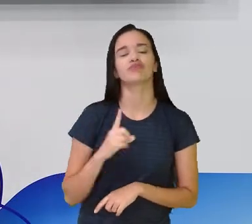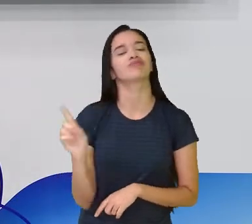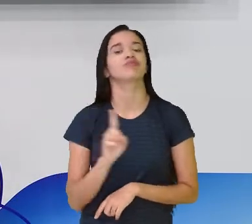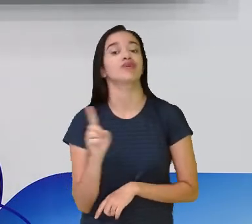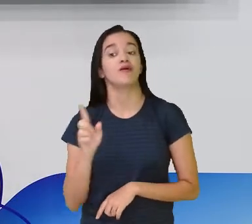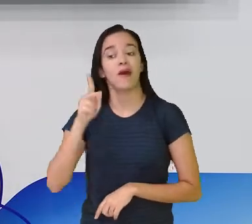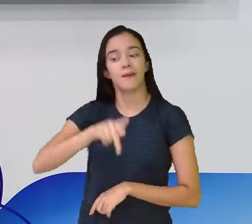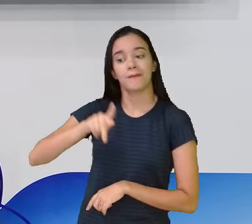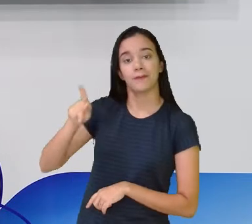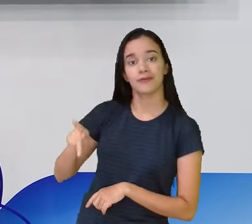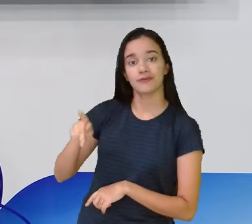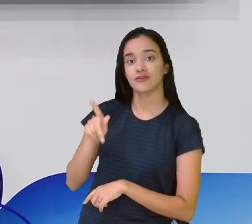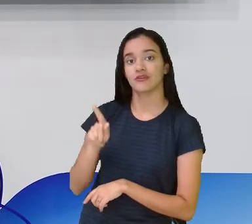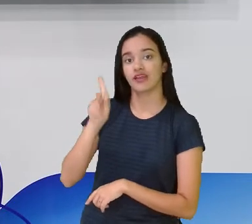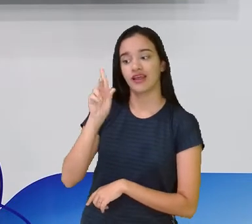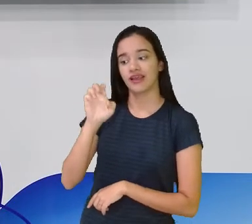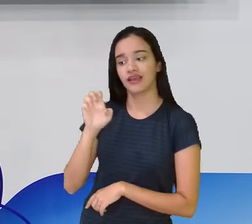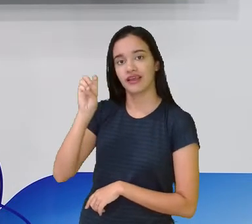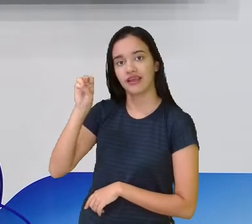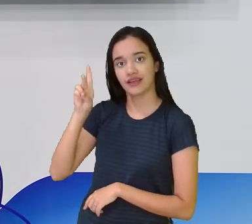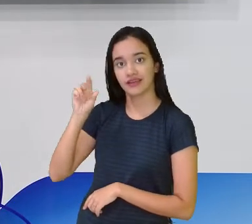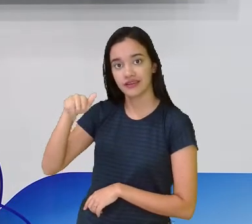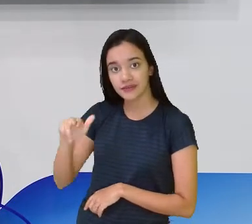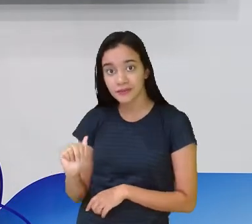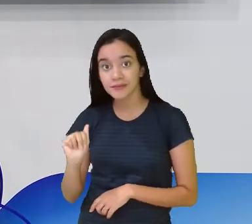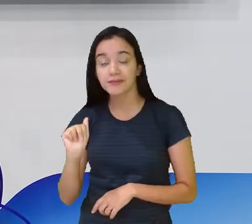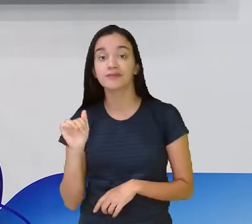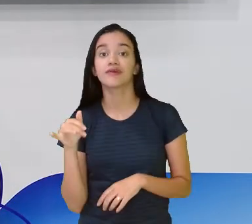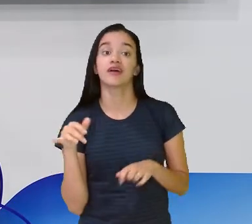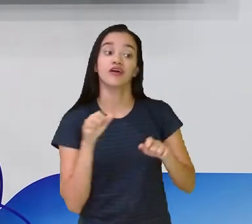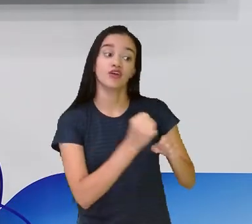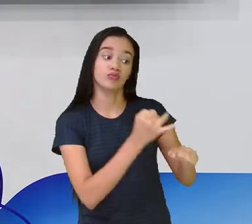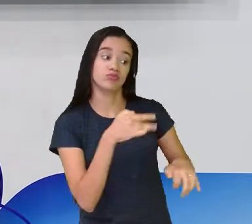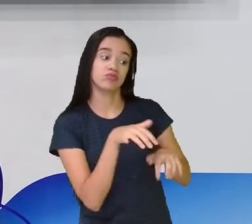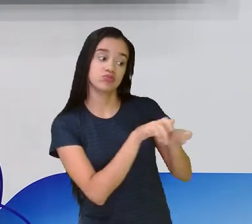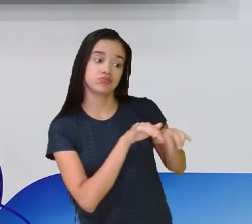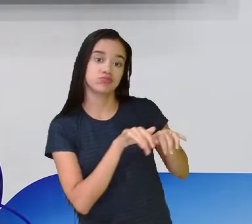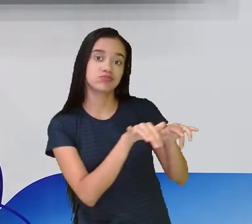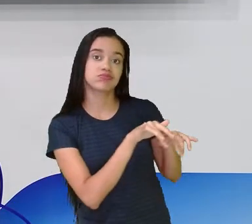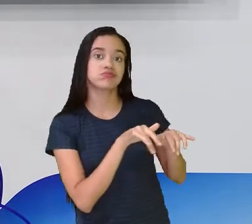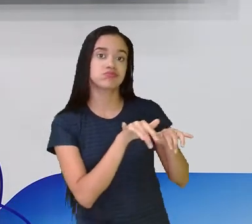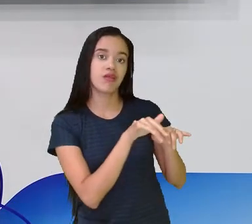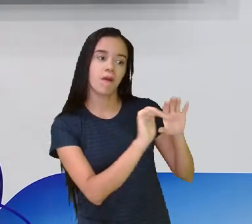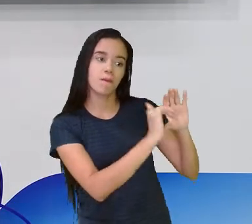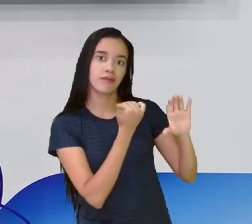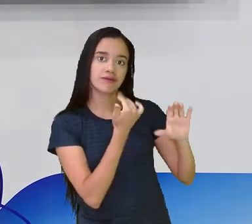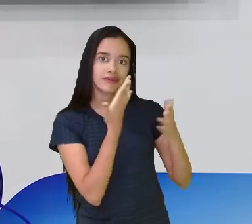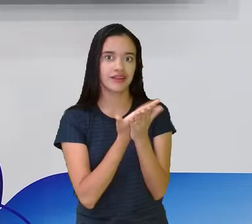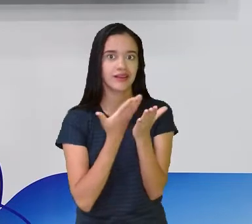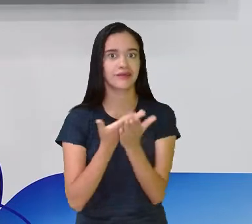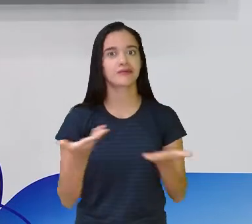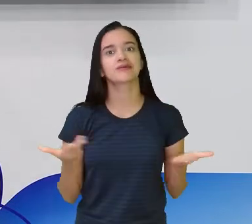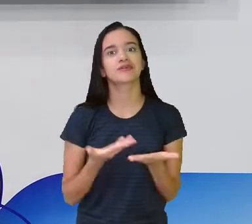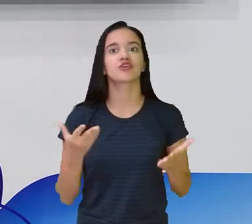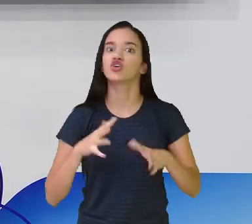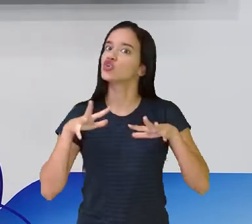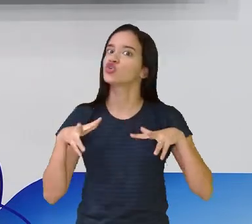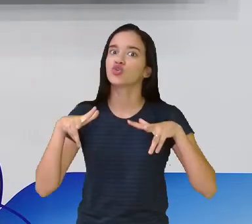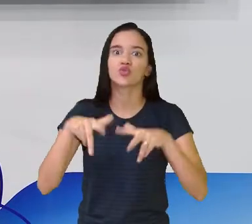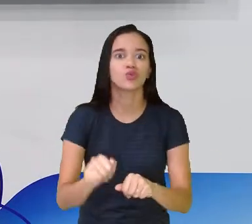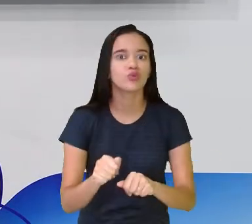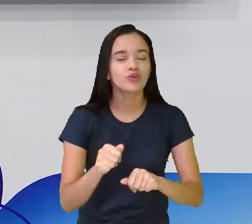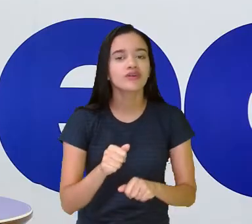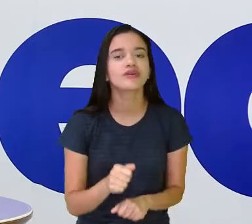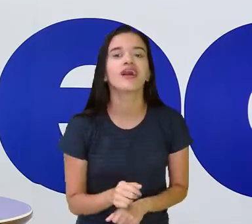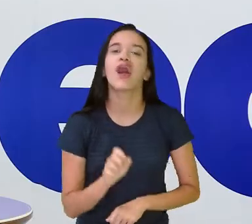professora Kedma já está por aqui, acompanhando os comentários que vocês vão fazer durante essa aula de hoje. Tá todo mundo por aí